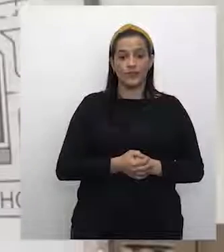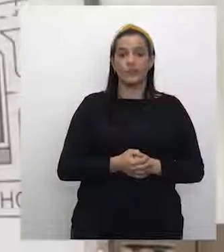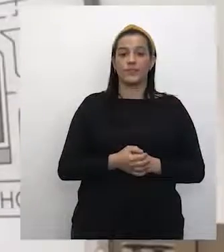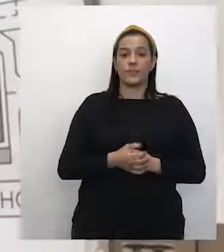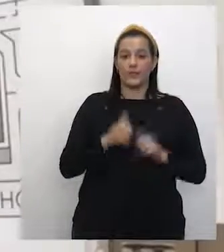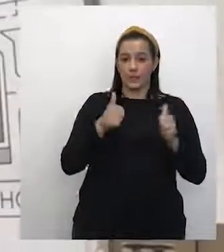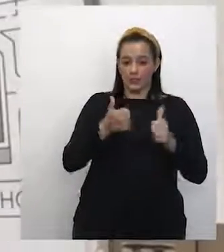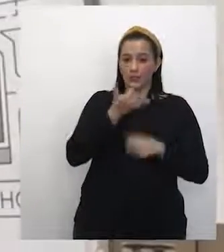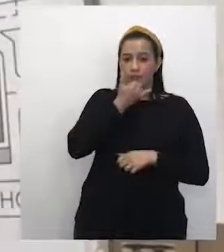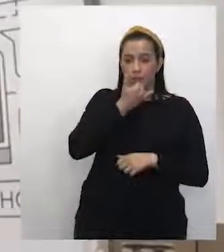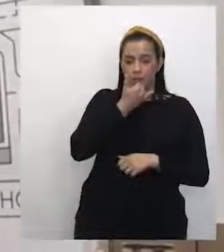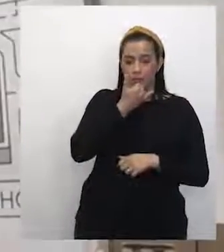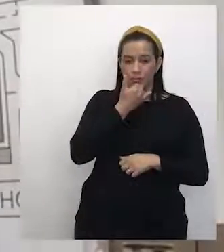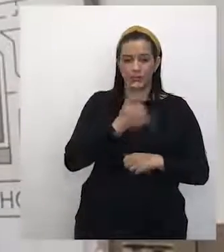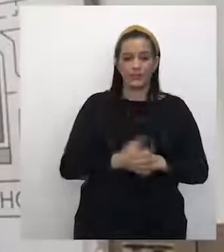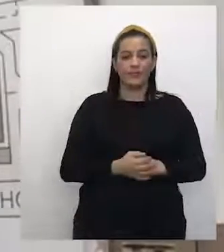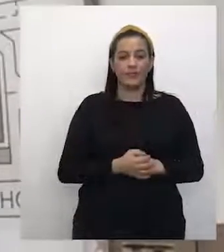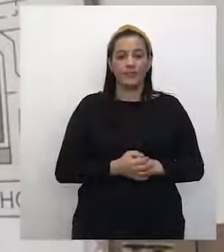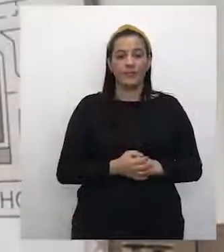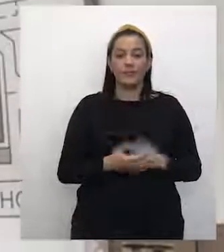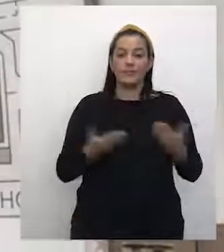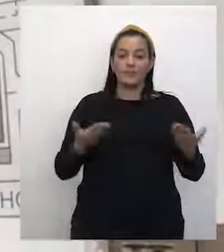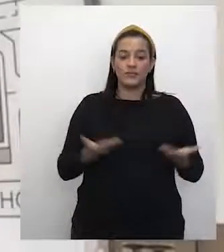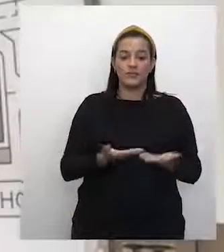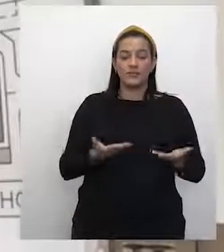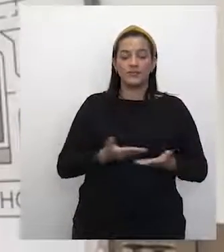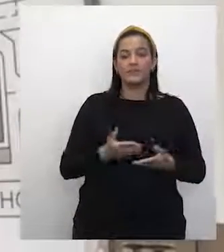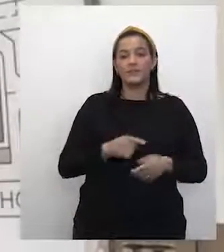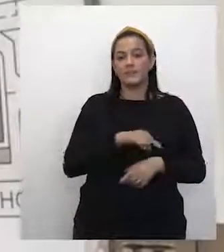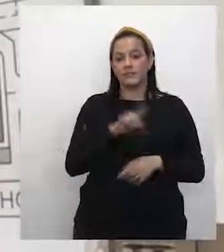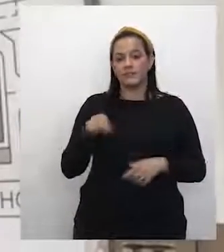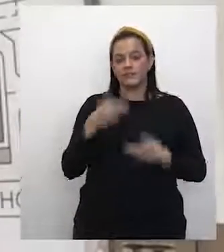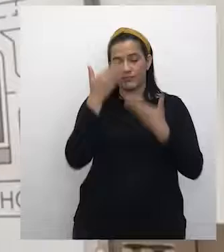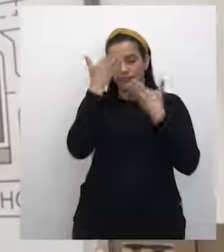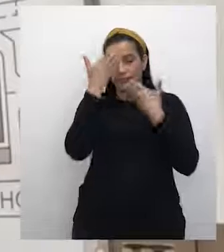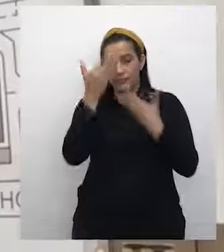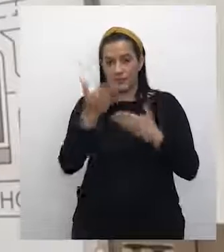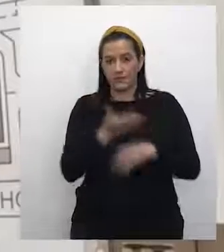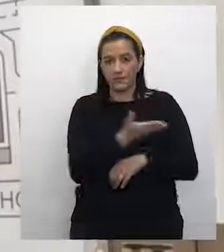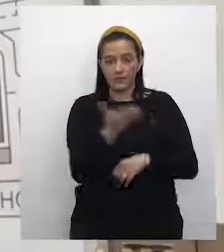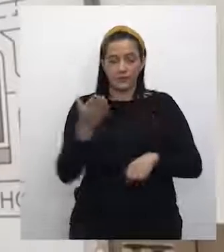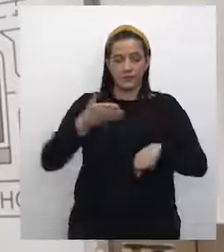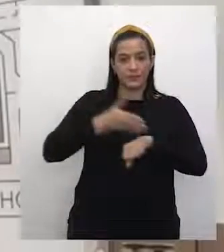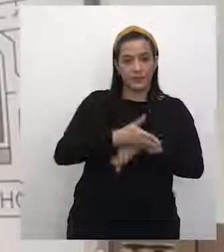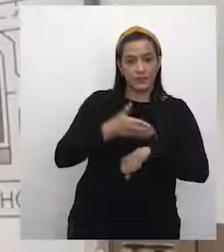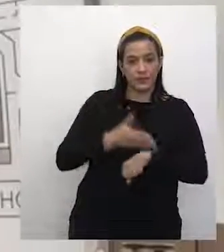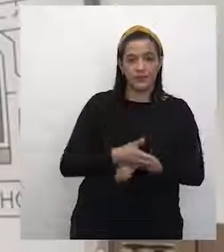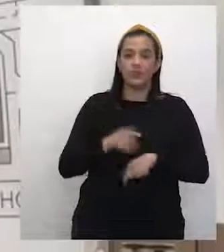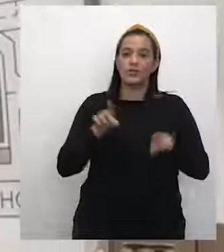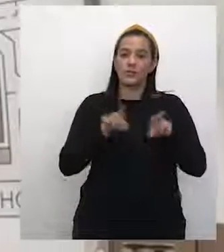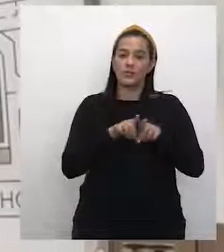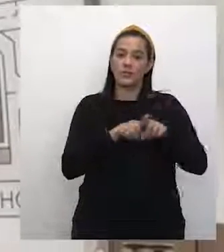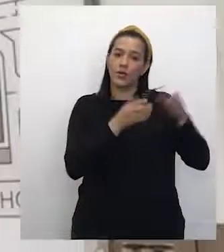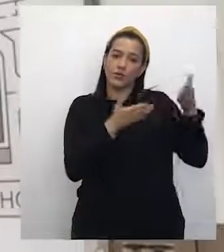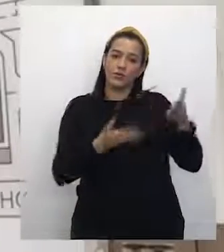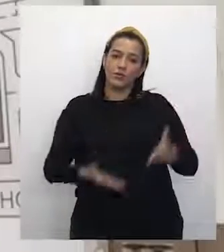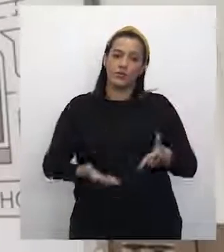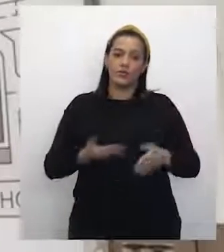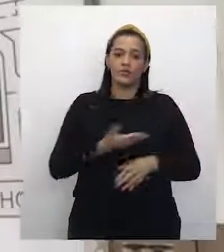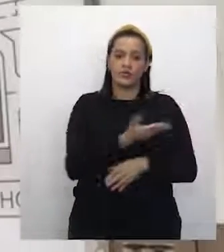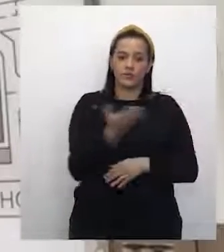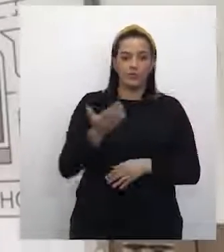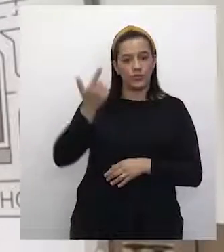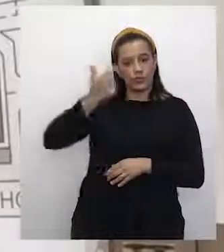Agora sim, desculpa, gente. Pessoal, então, queria agradecer a participação de vocês e ficar o convite mais uma vez aí, que o Renan